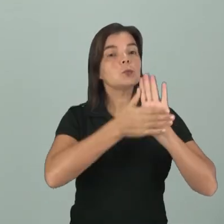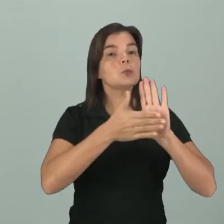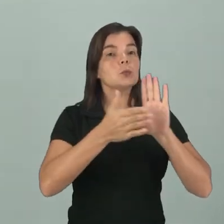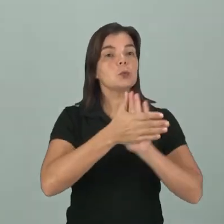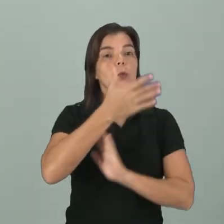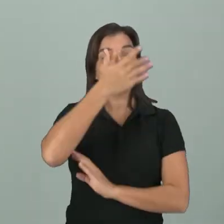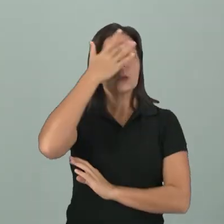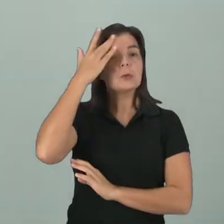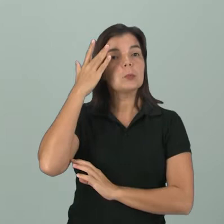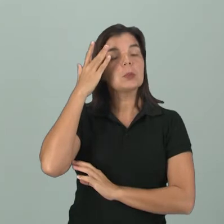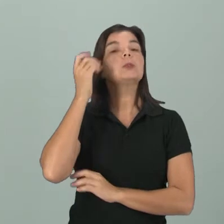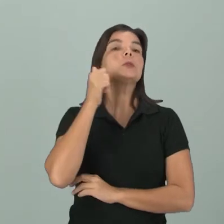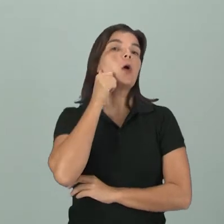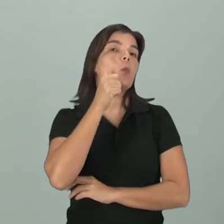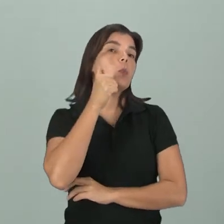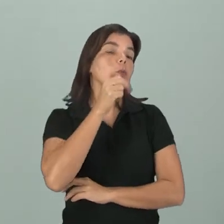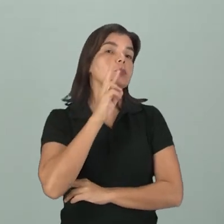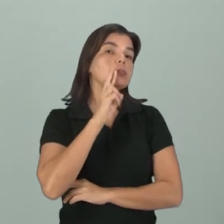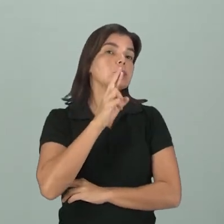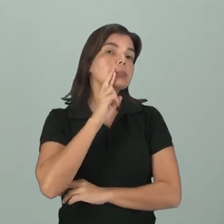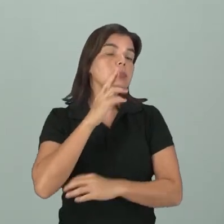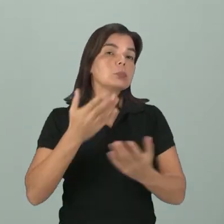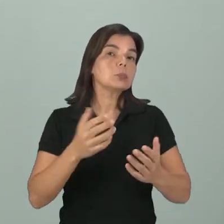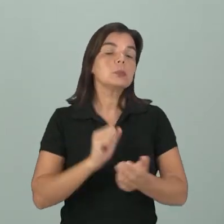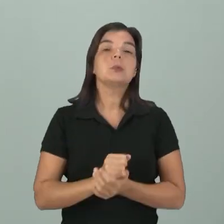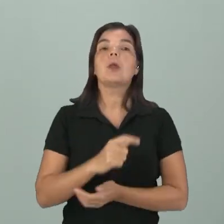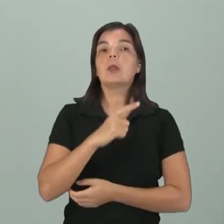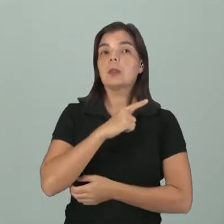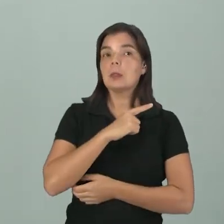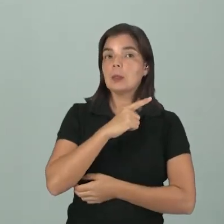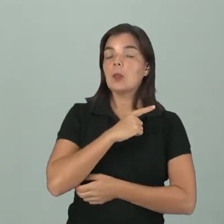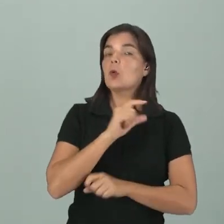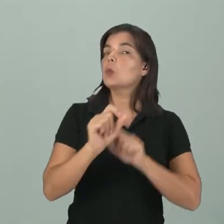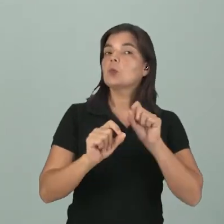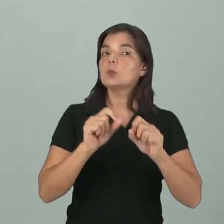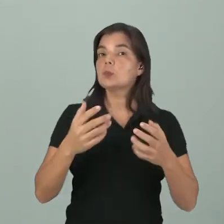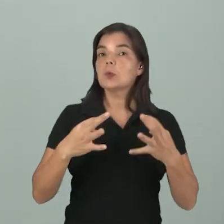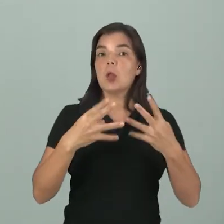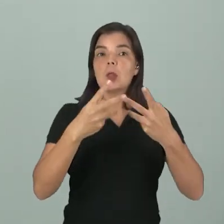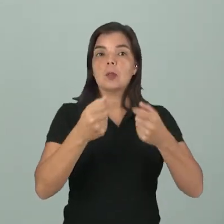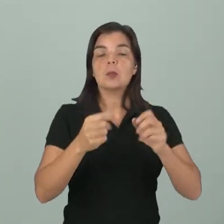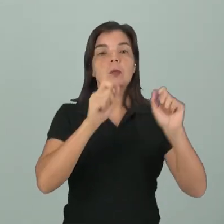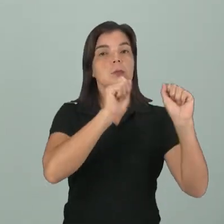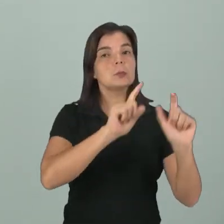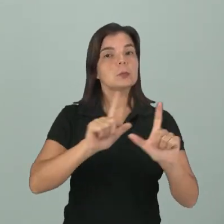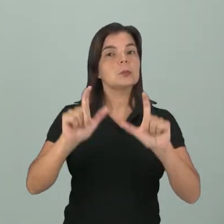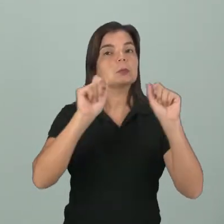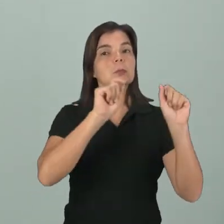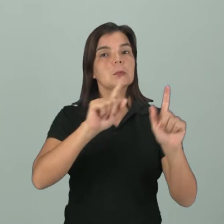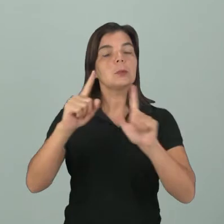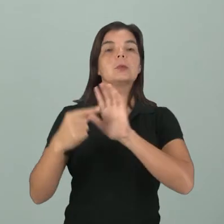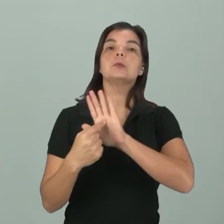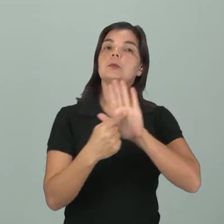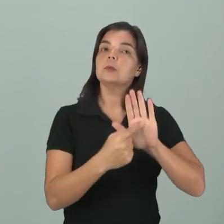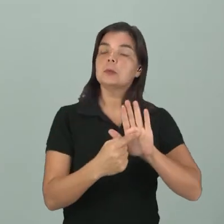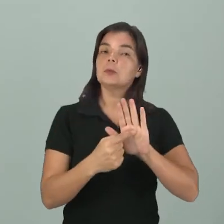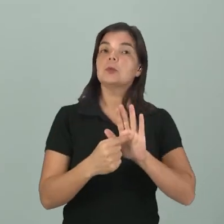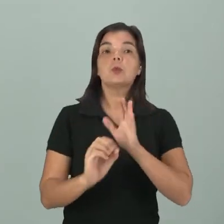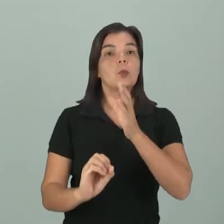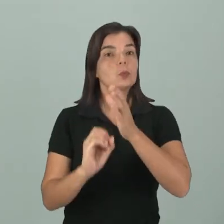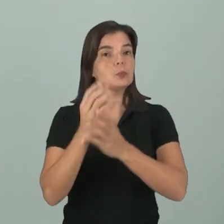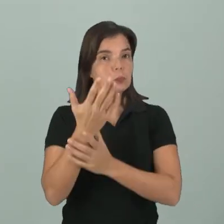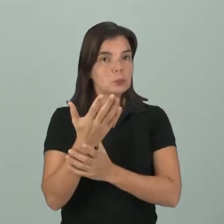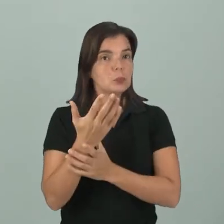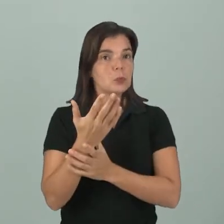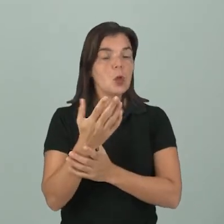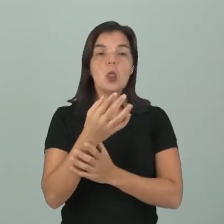no que essas mulheres responderam. Então, nós temos aí, em todo esse slide que foi mostrado para vocês,